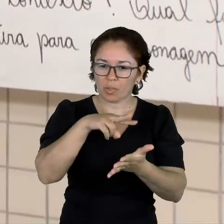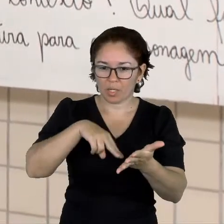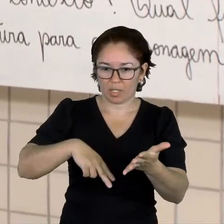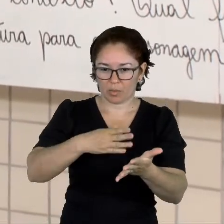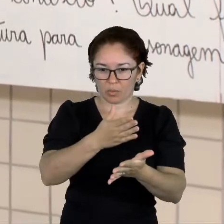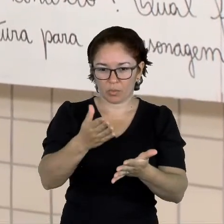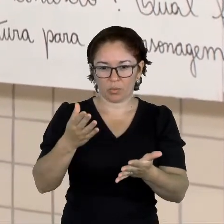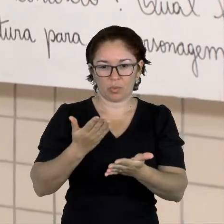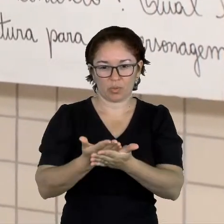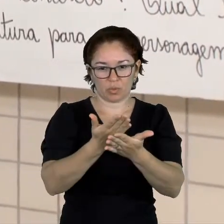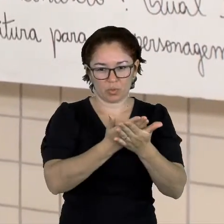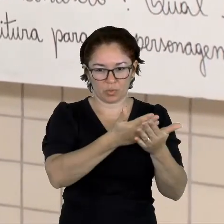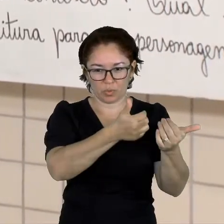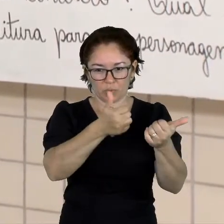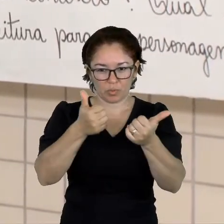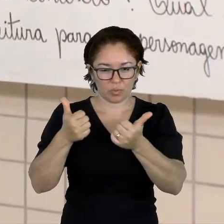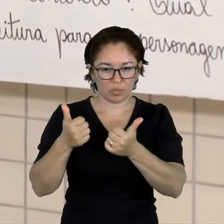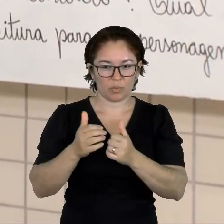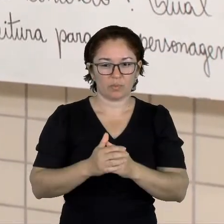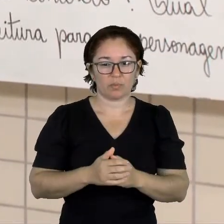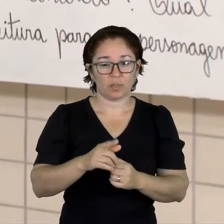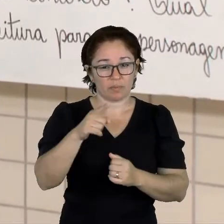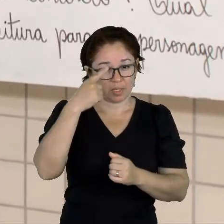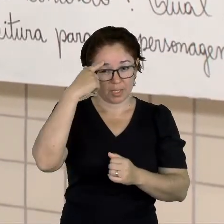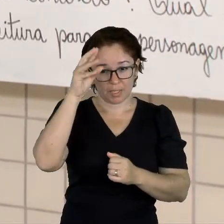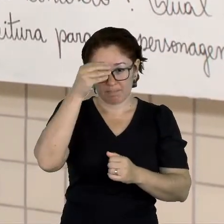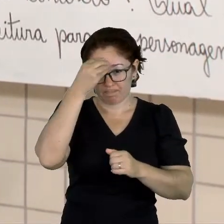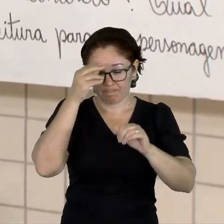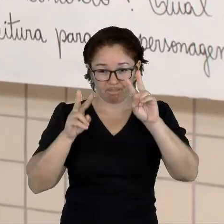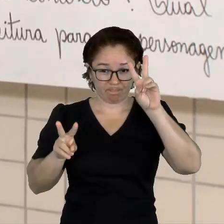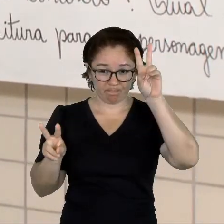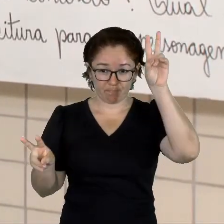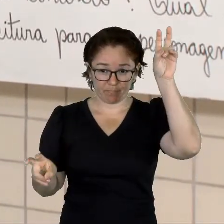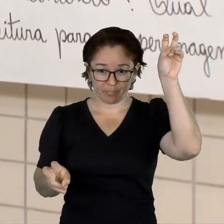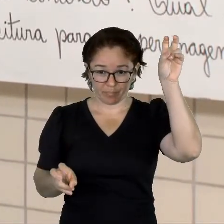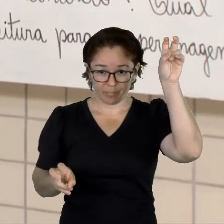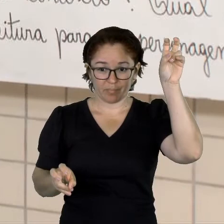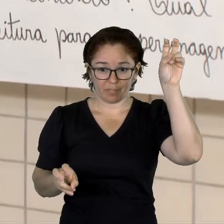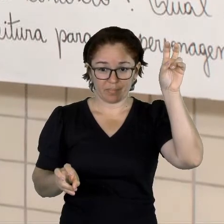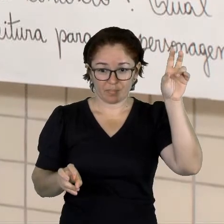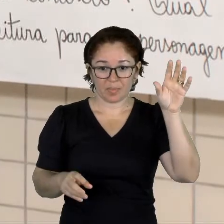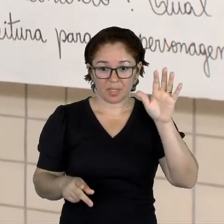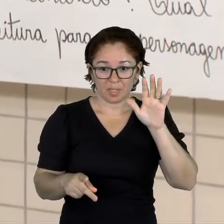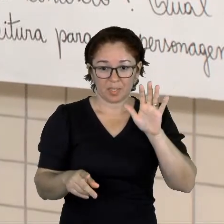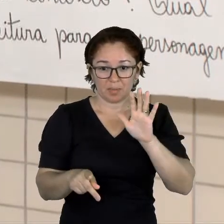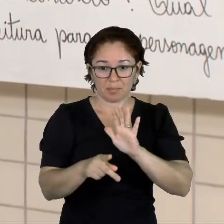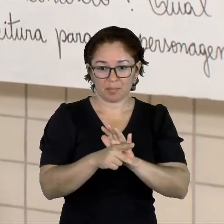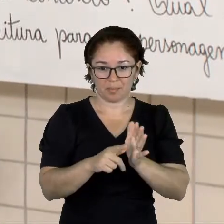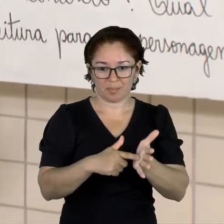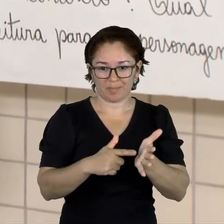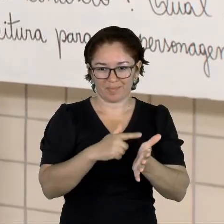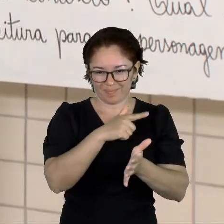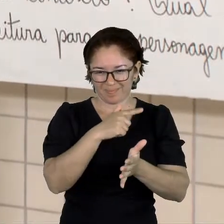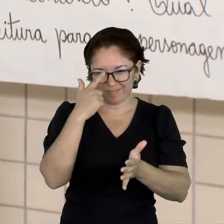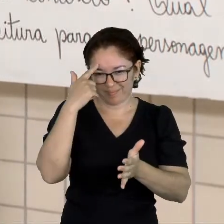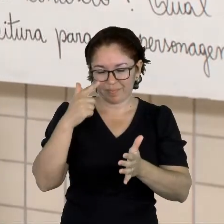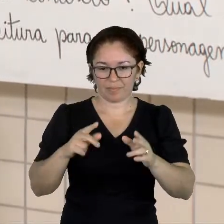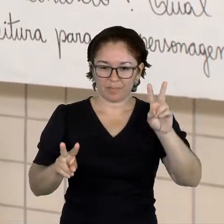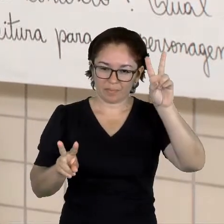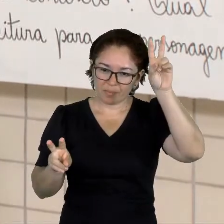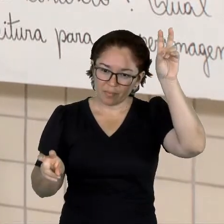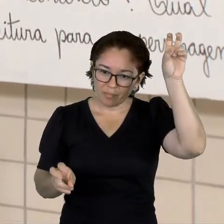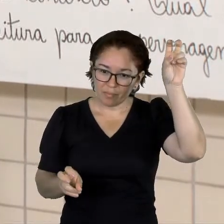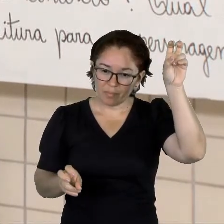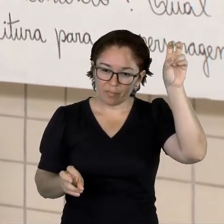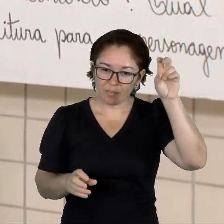bons estudos e fiquem com essa frase final, né, que é lá do livro também, que diz o seguinte: às vezes as